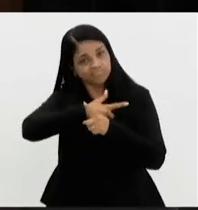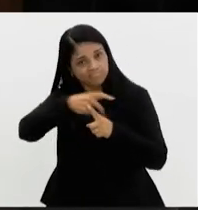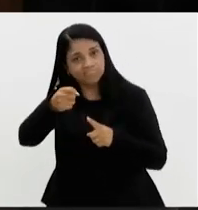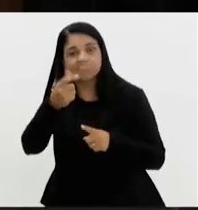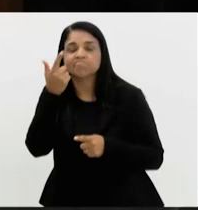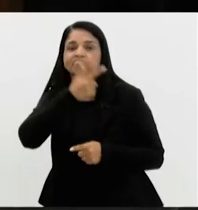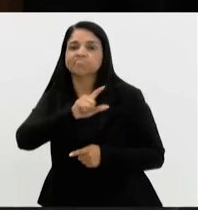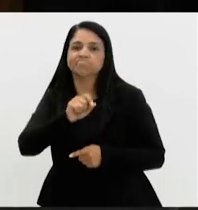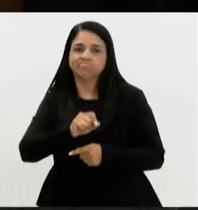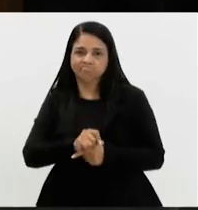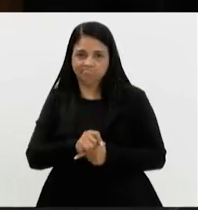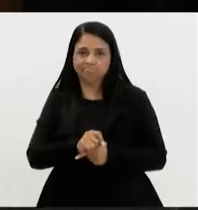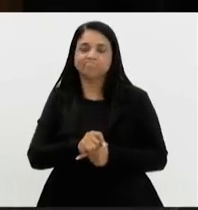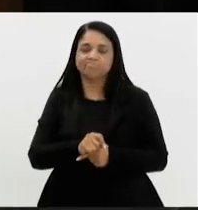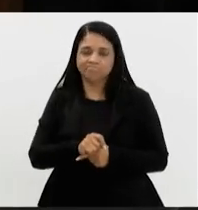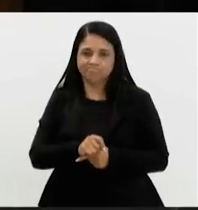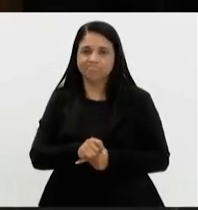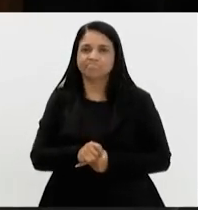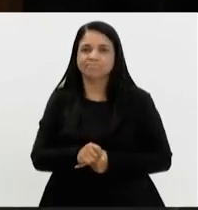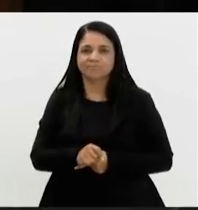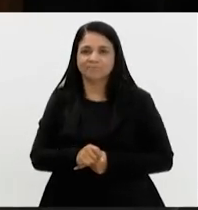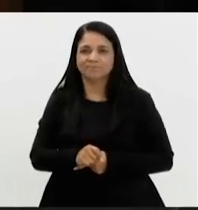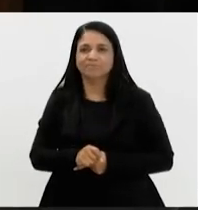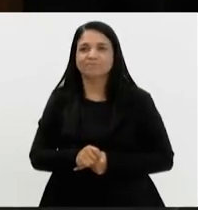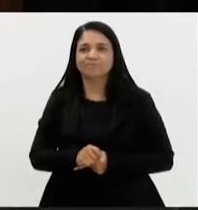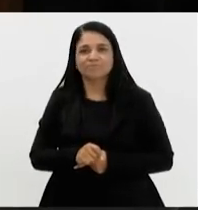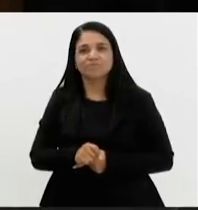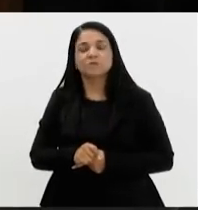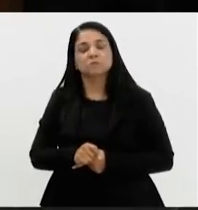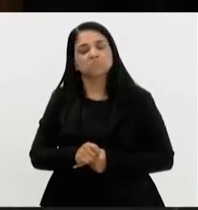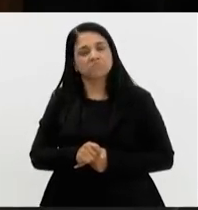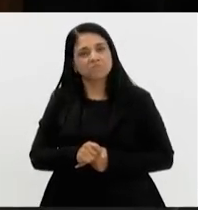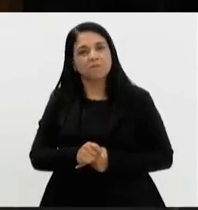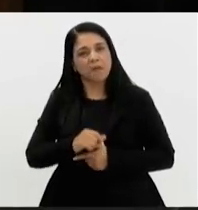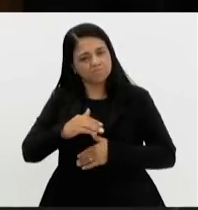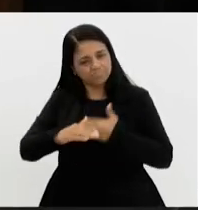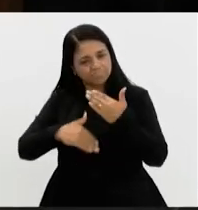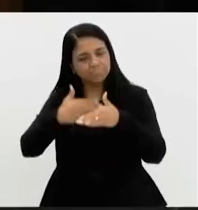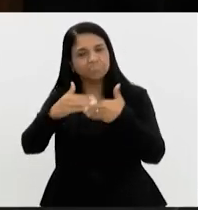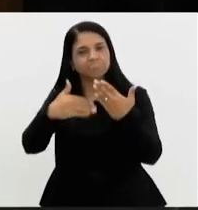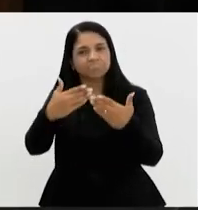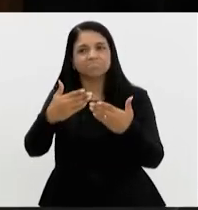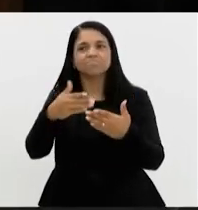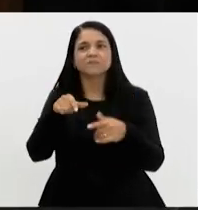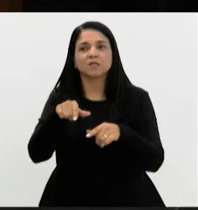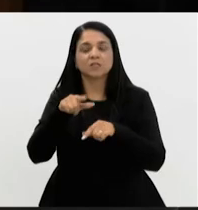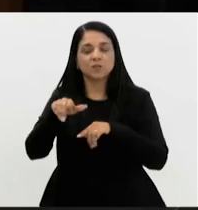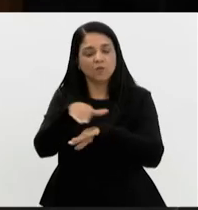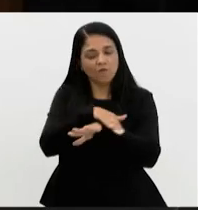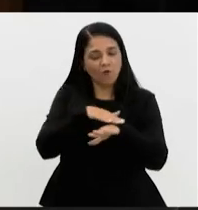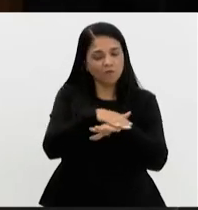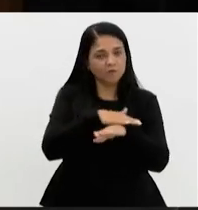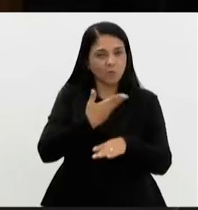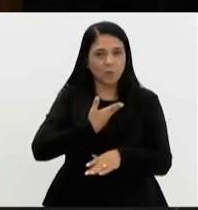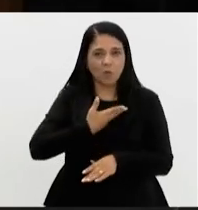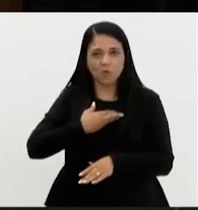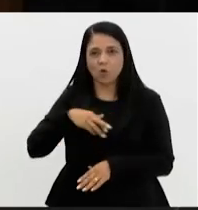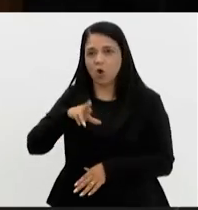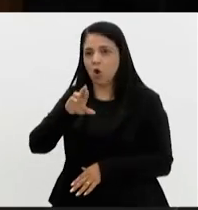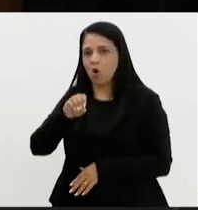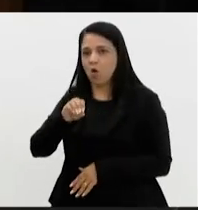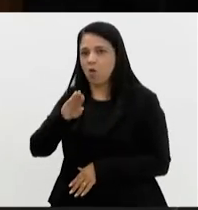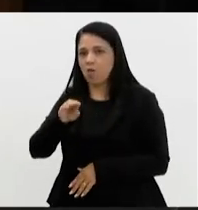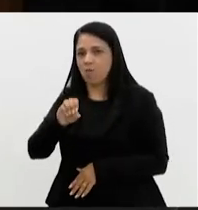eh gigantesco eu acho que é mais um passo e aí depois eu vou conversar com o meu amigo Robson sobre novos